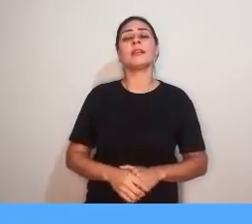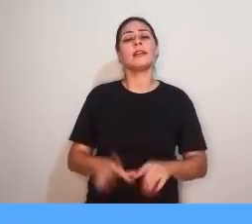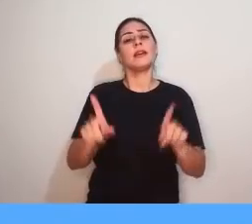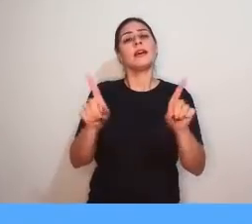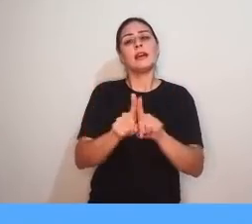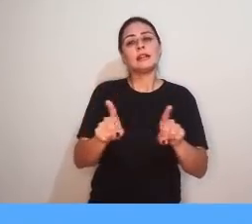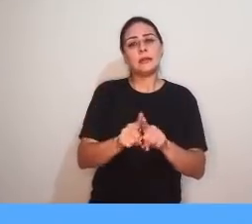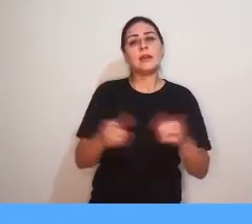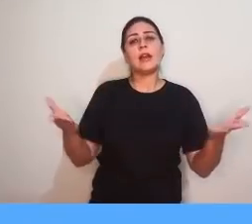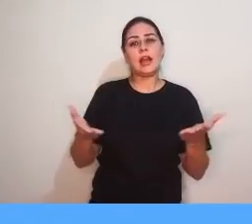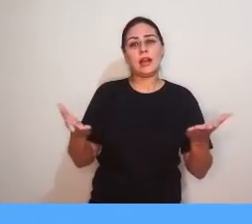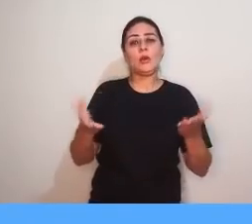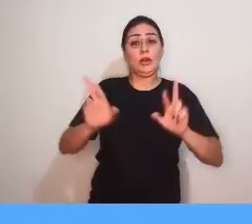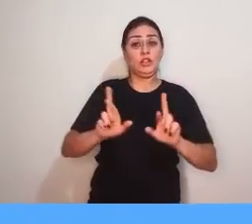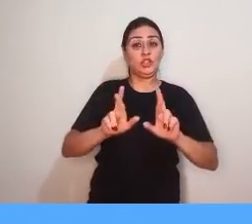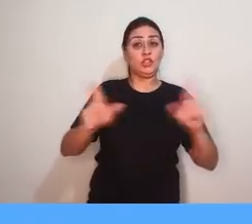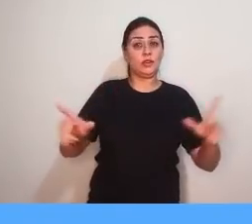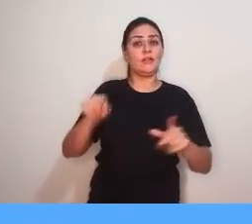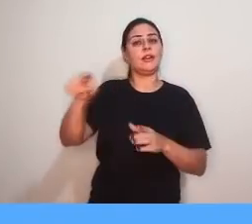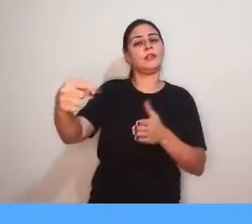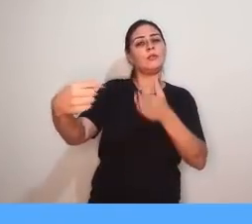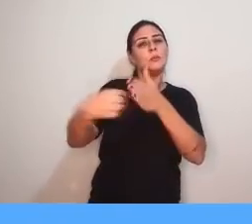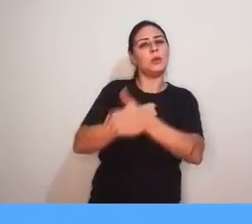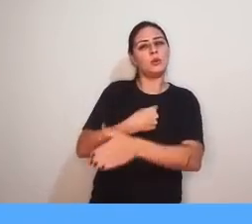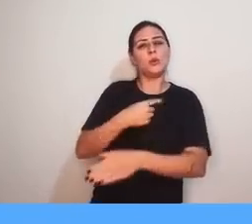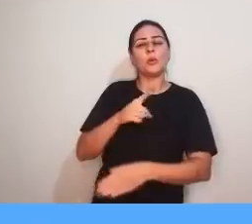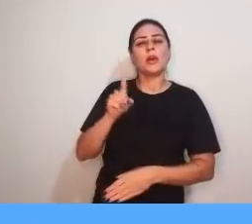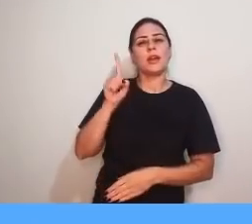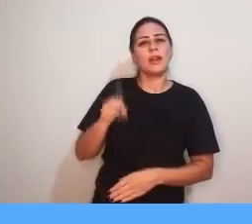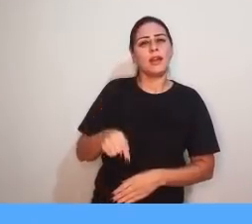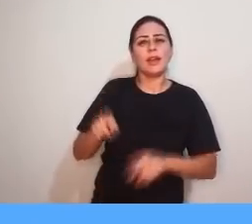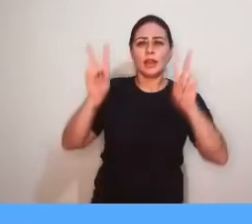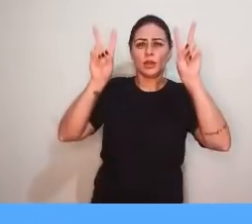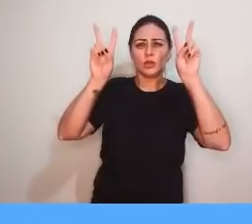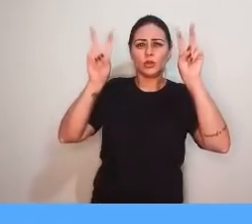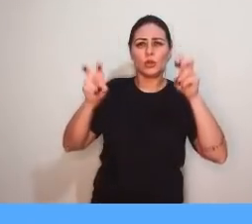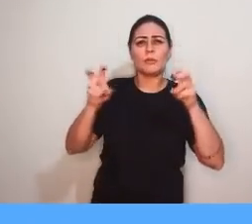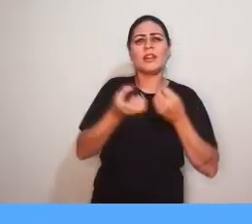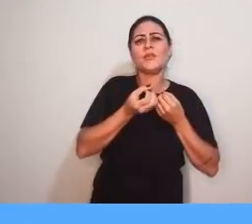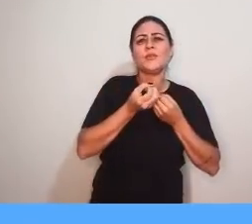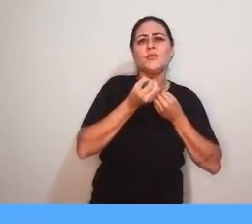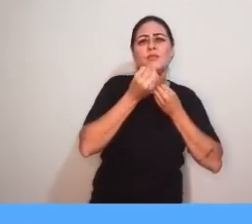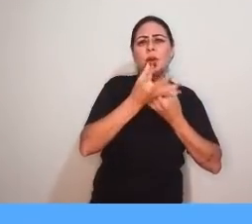você trouxe sobre... Você falou lá de informação